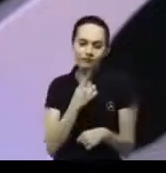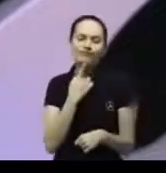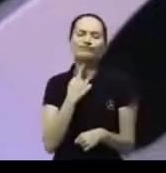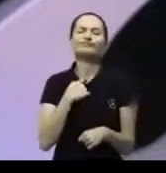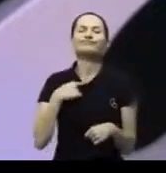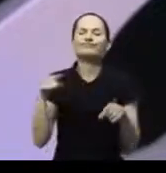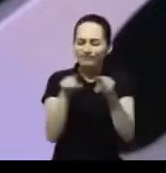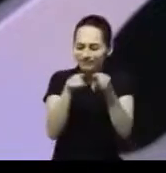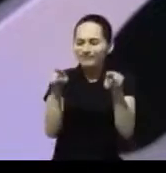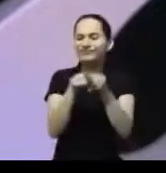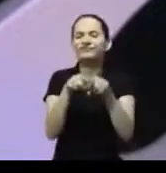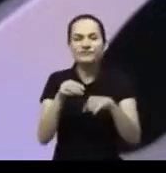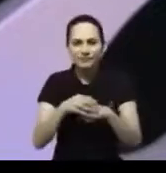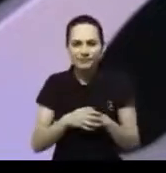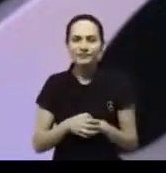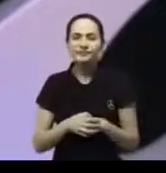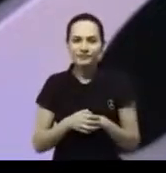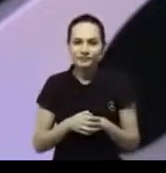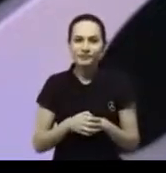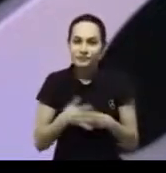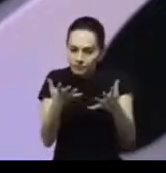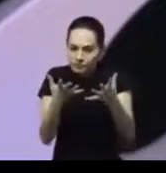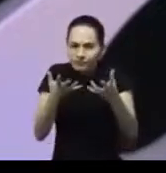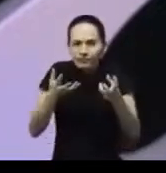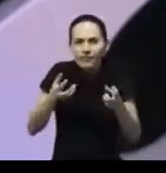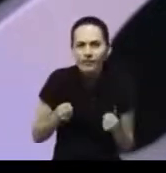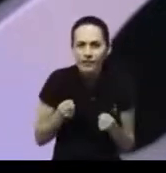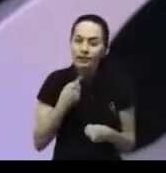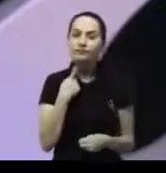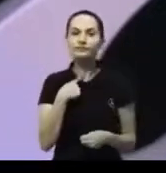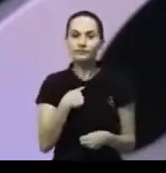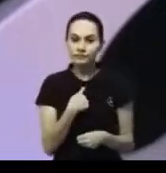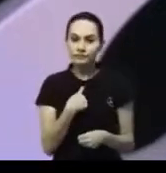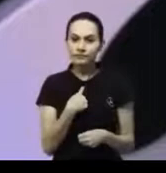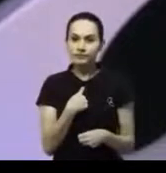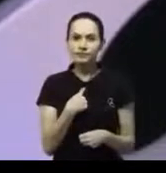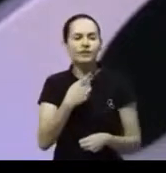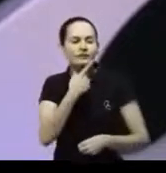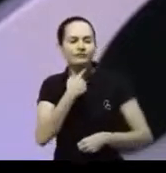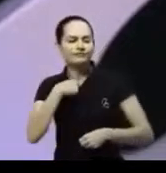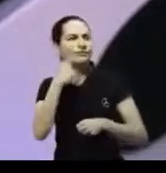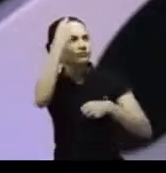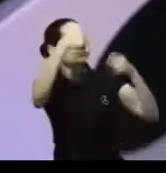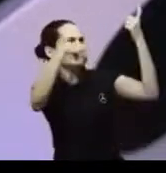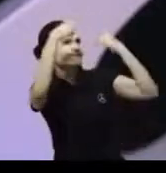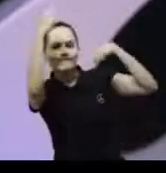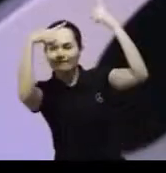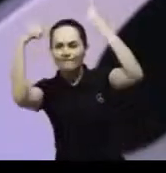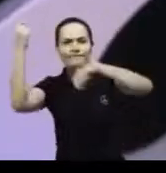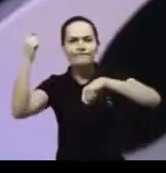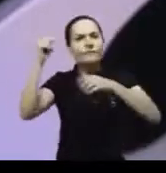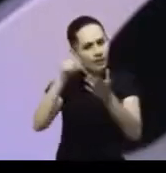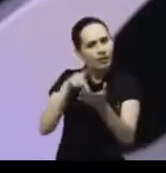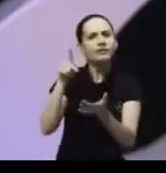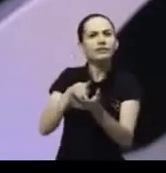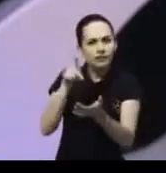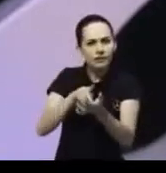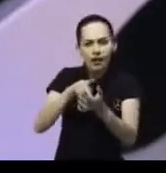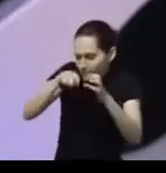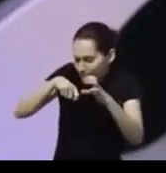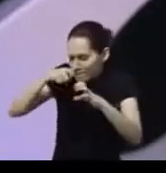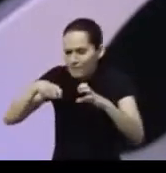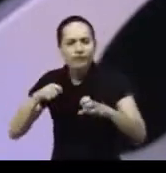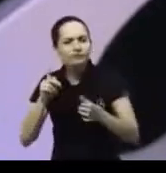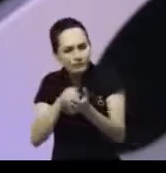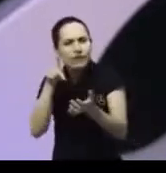desejos e para atender a esses anseios fazer o desejo da estrela se tornar real a